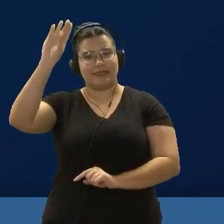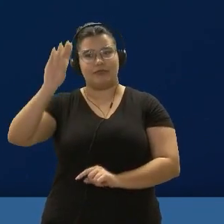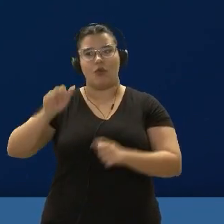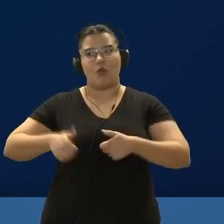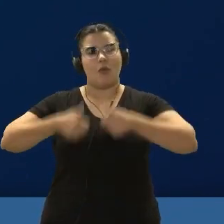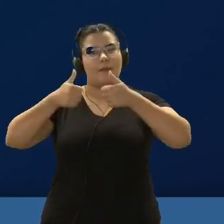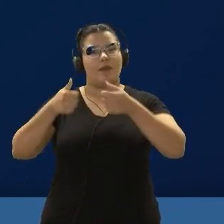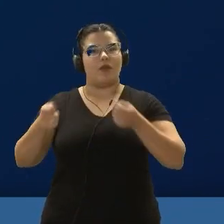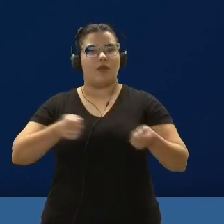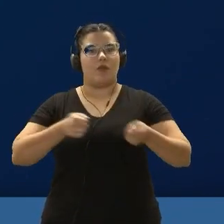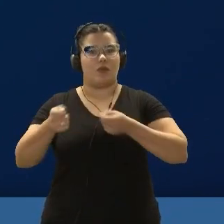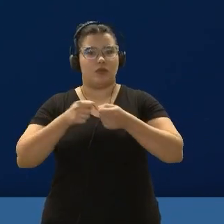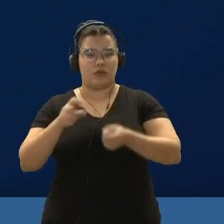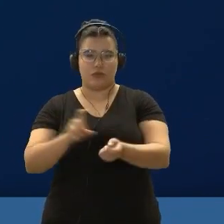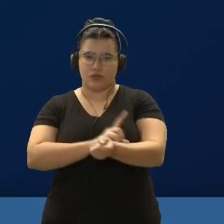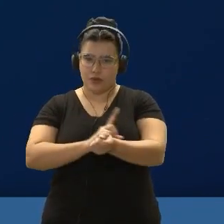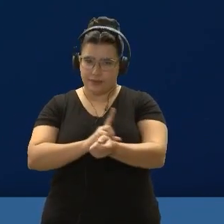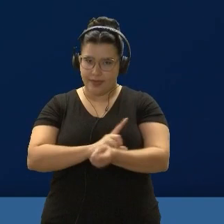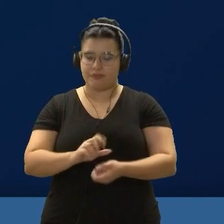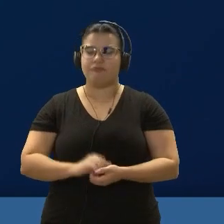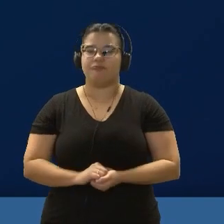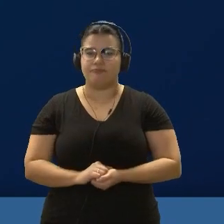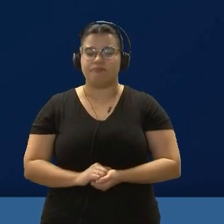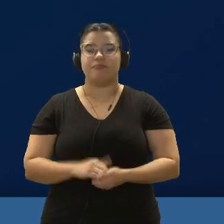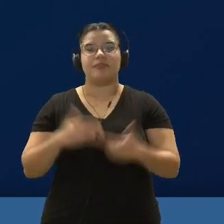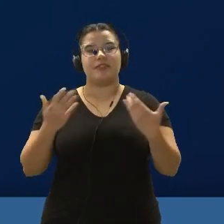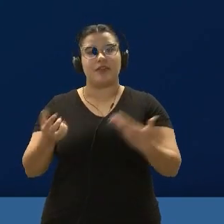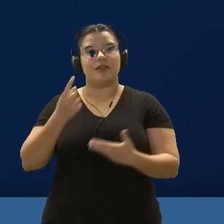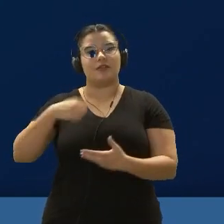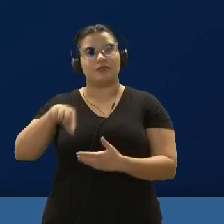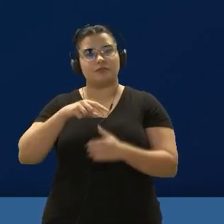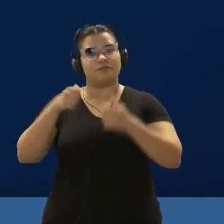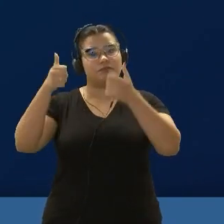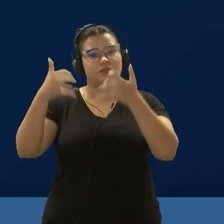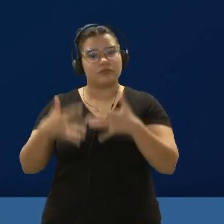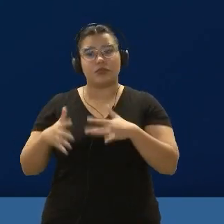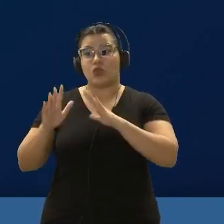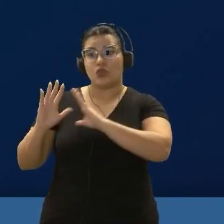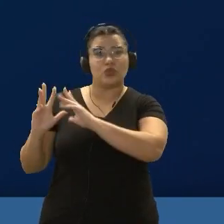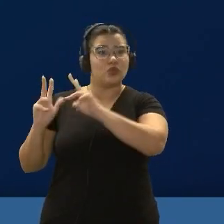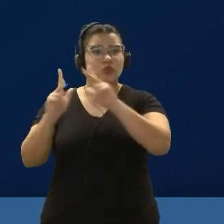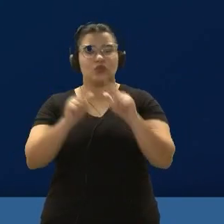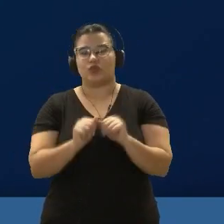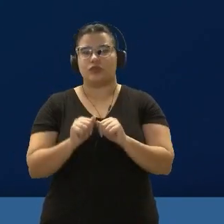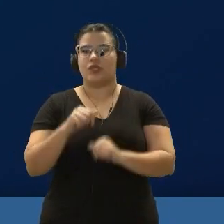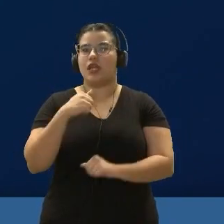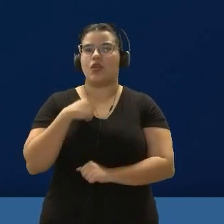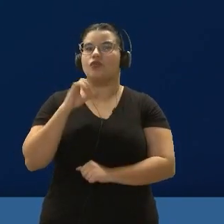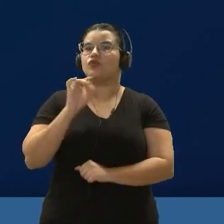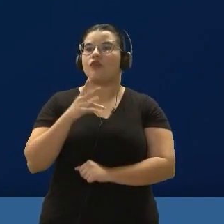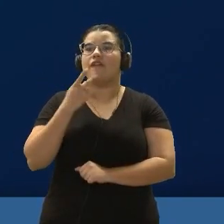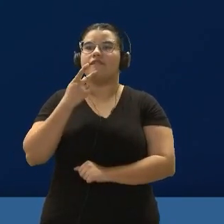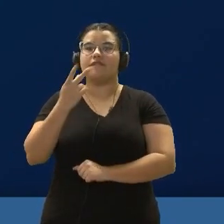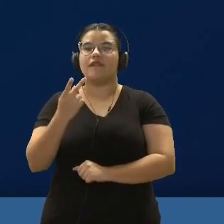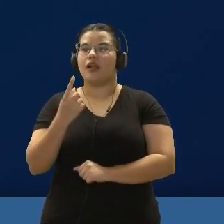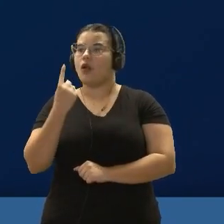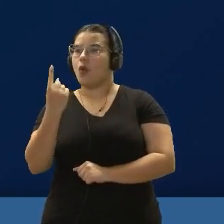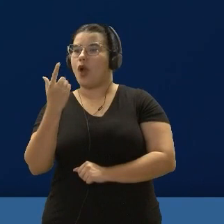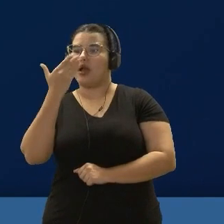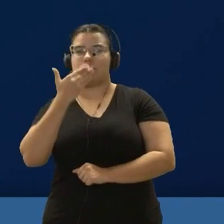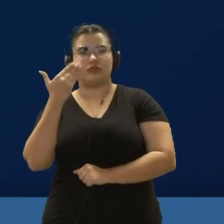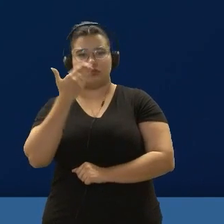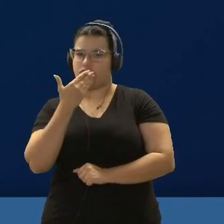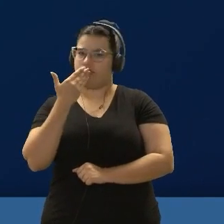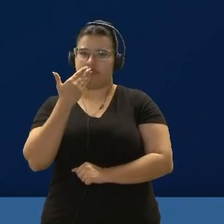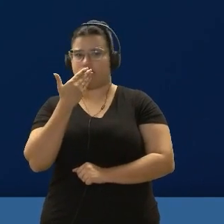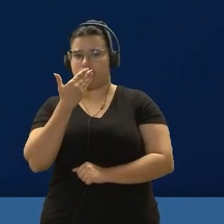melhor controle do diabetes. E aqui eu estou dizendo carboidratos como um todo. Eu não estou me referindo somente ao açúcar.